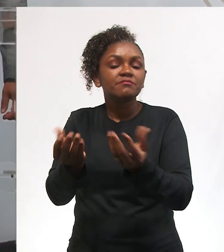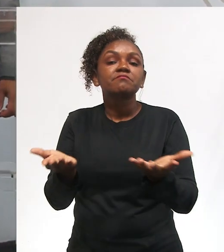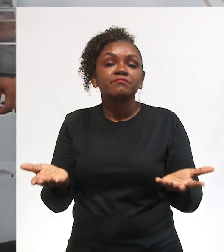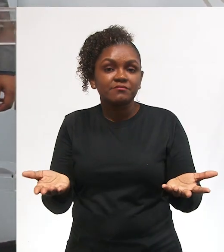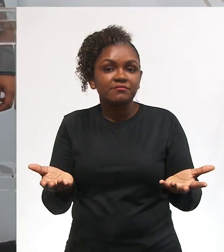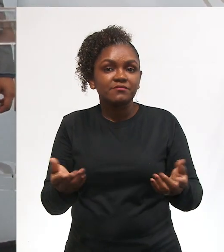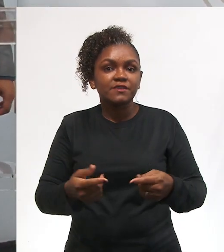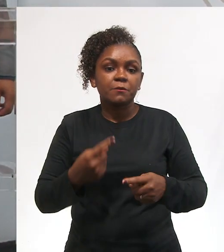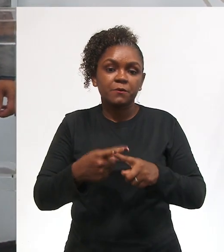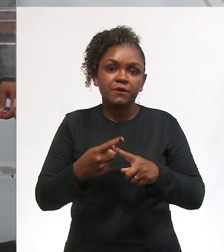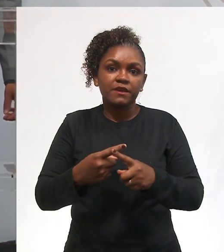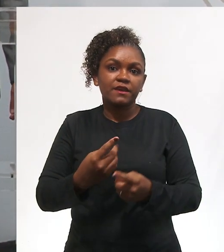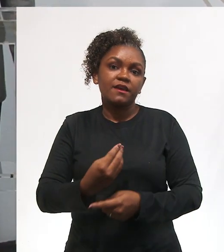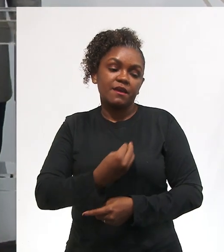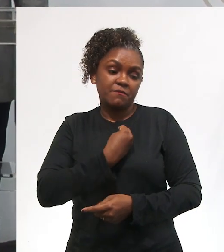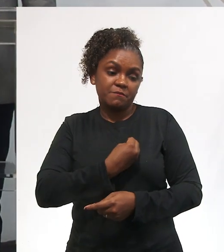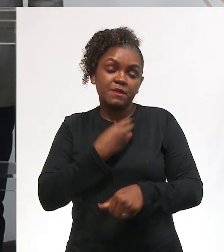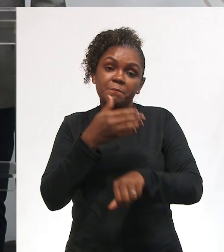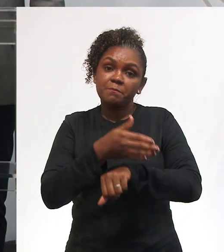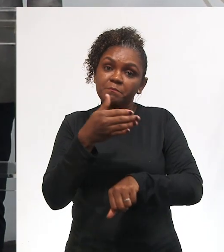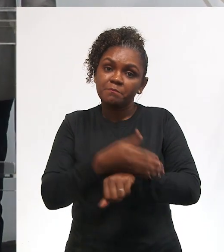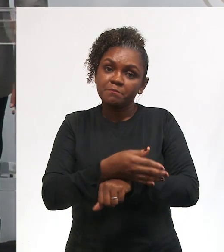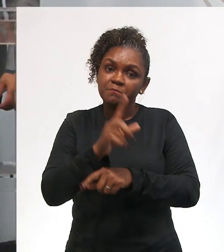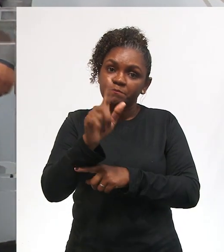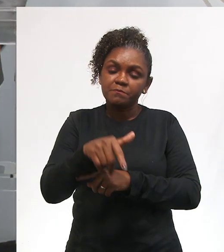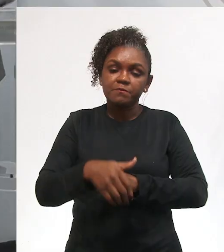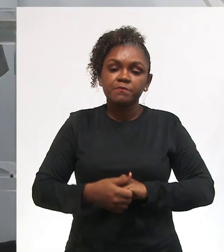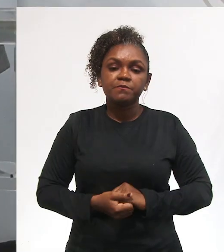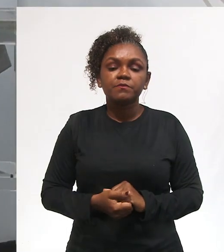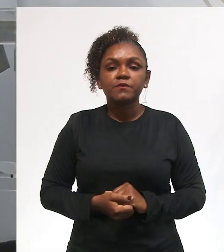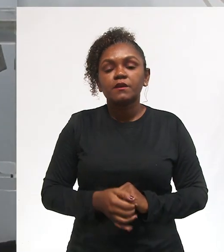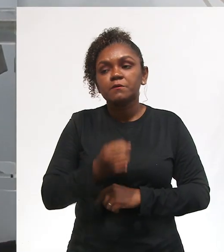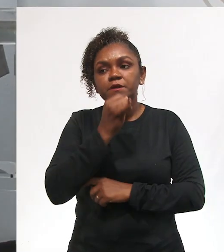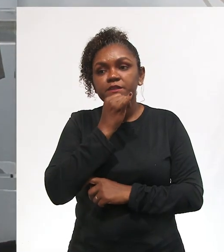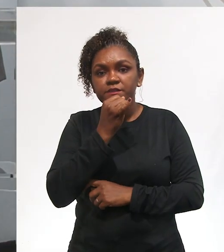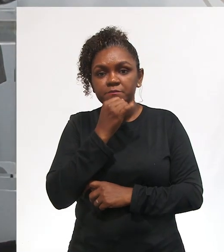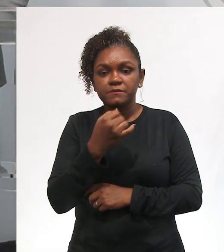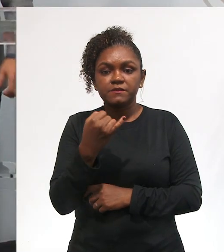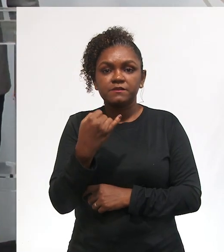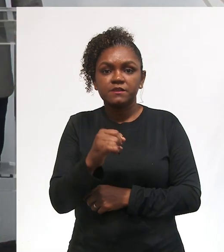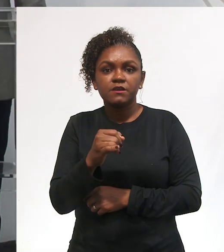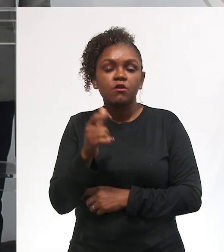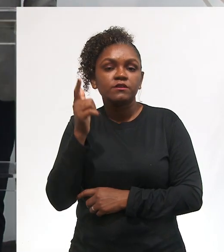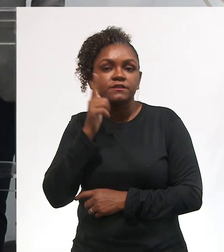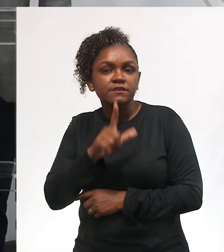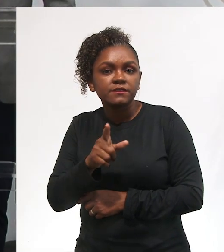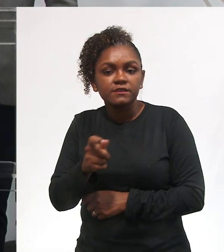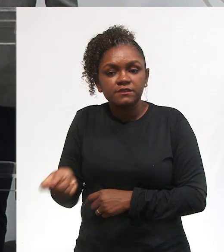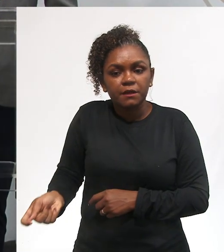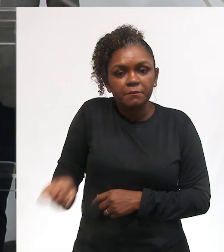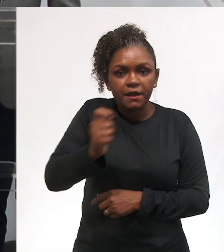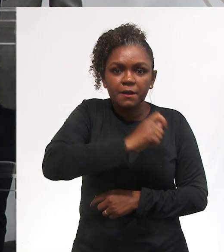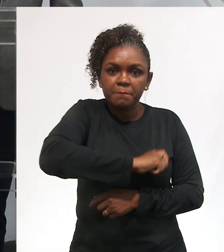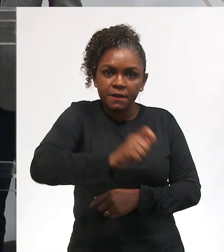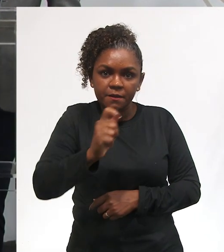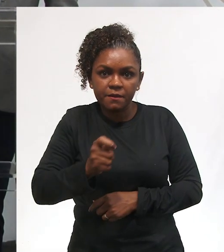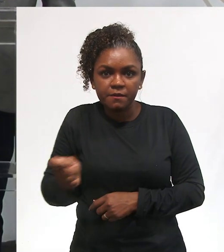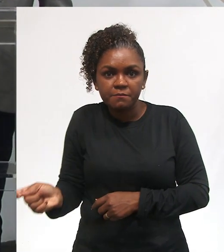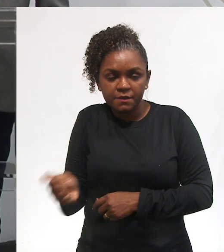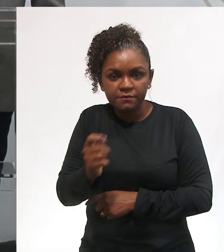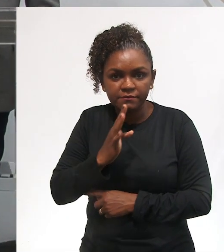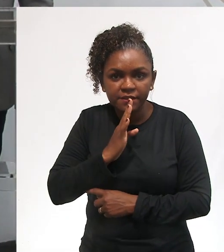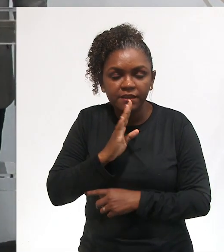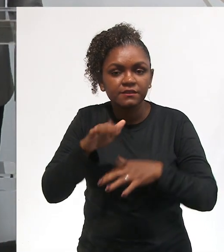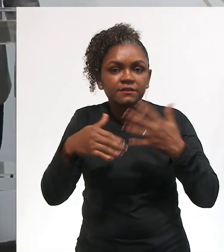a aula tinha um pontozinho que se você, sei lá, acertasse 10 saques, você ganhava um pontozinho. E aí você ia no